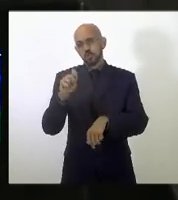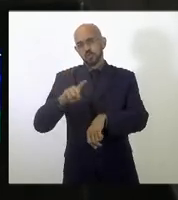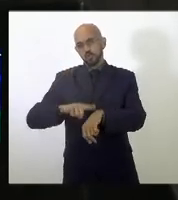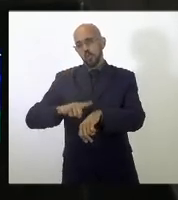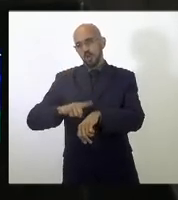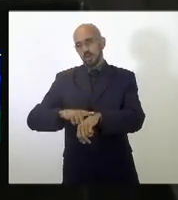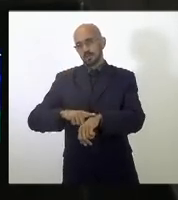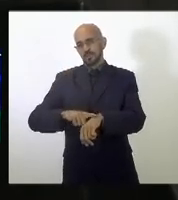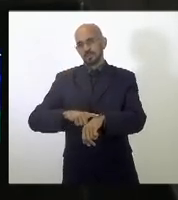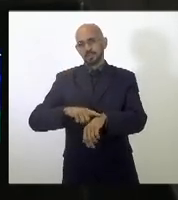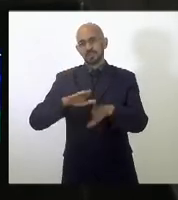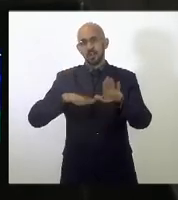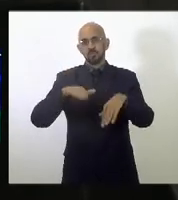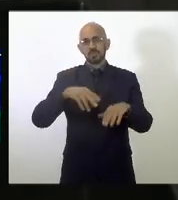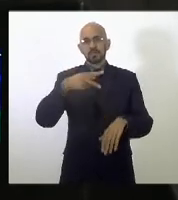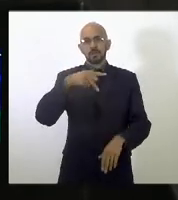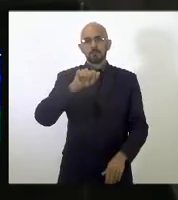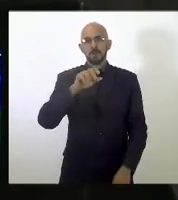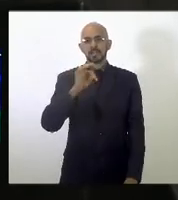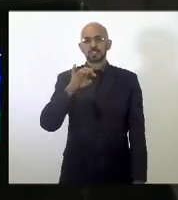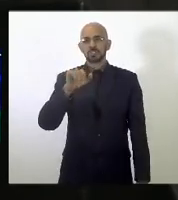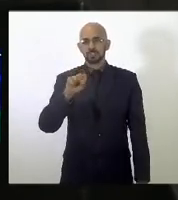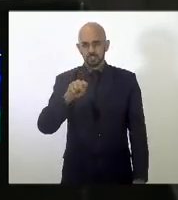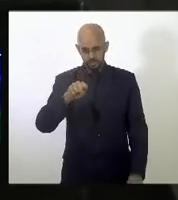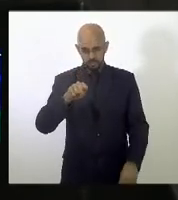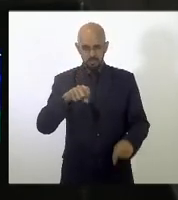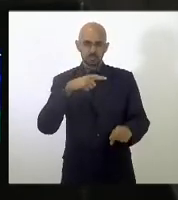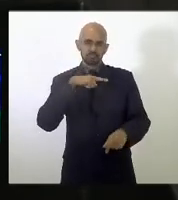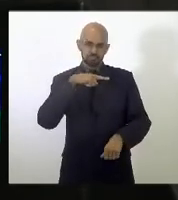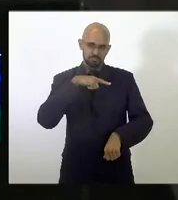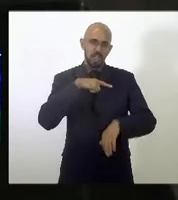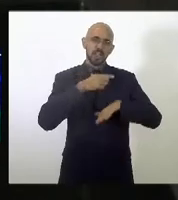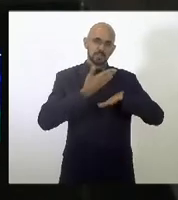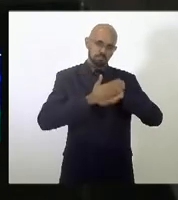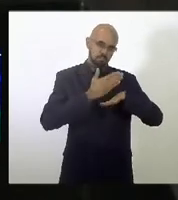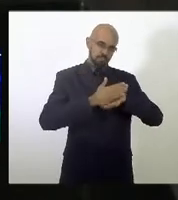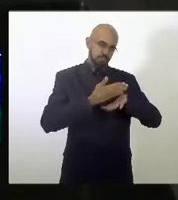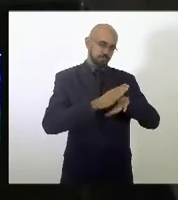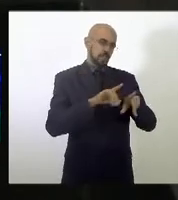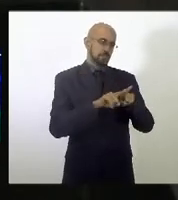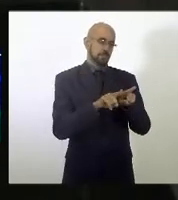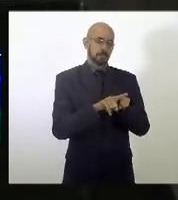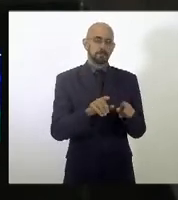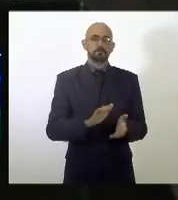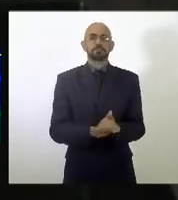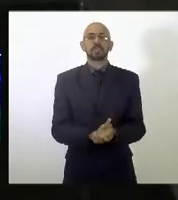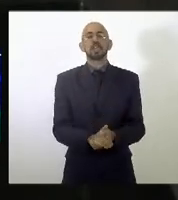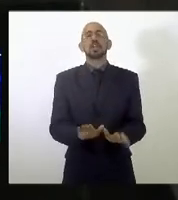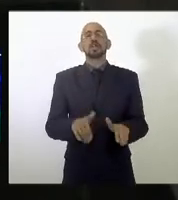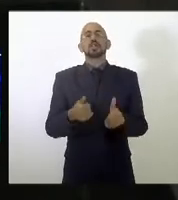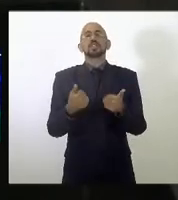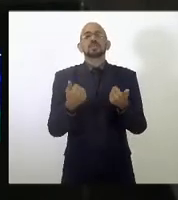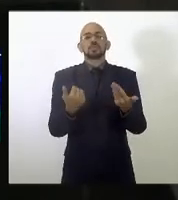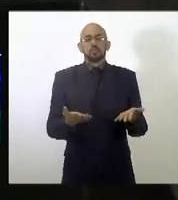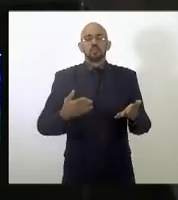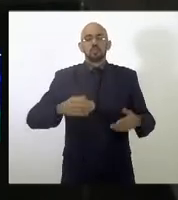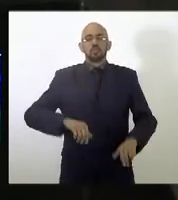ser ter essa prática. Fazendo essa lembrança,